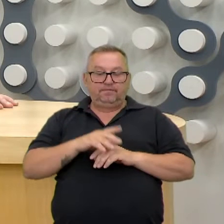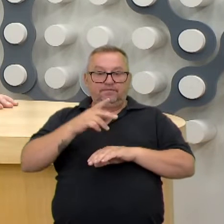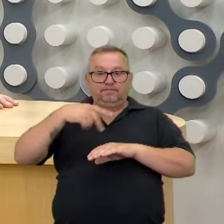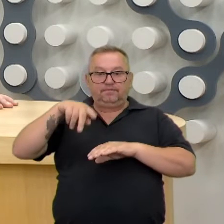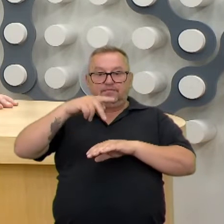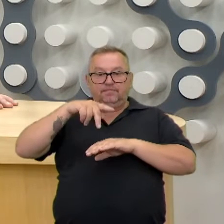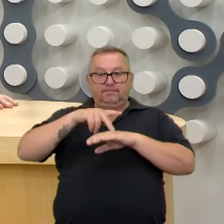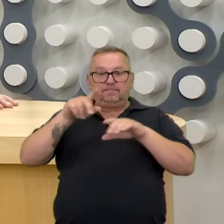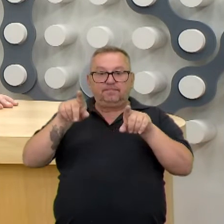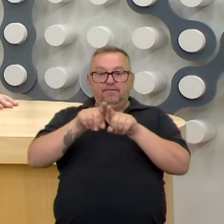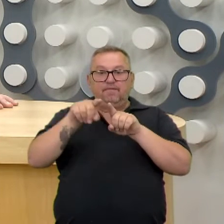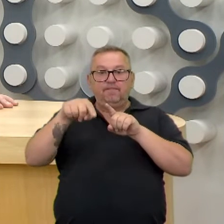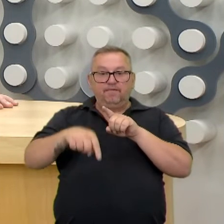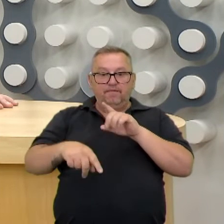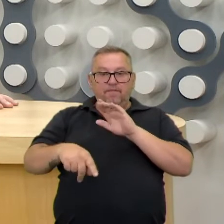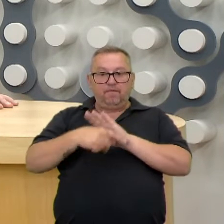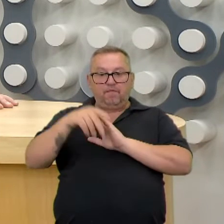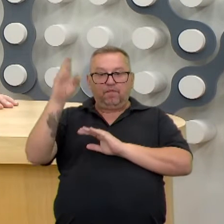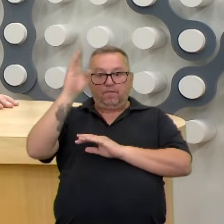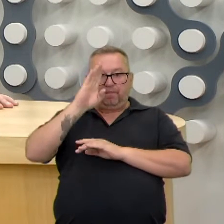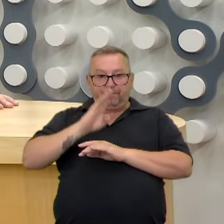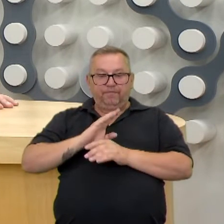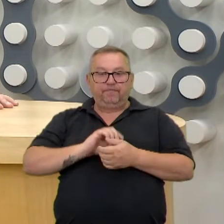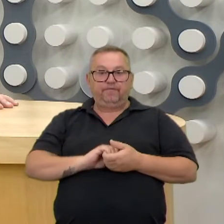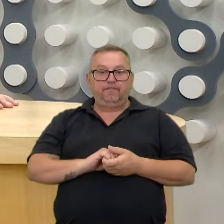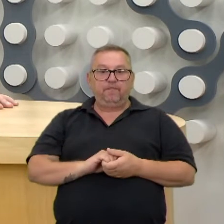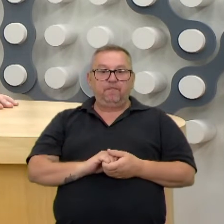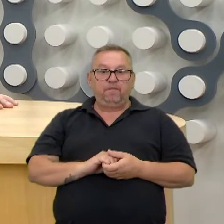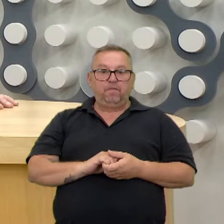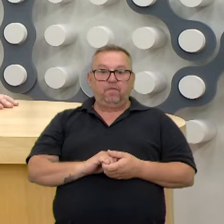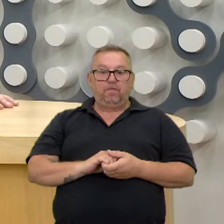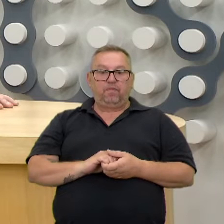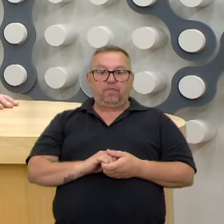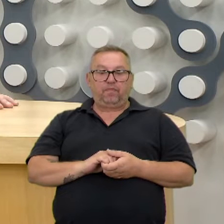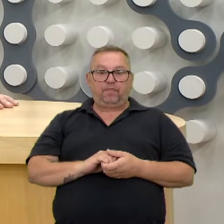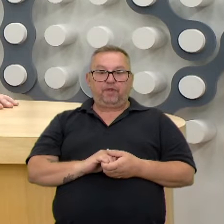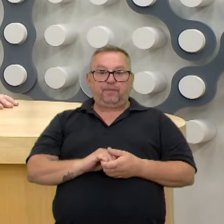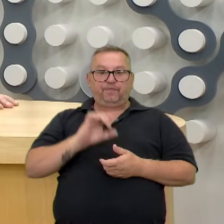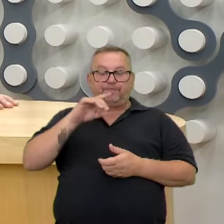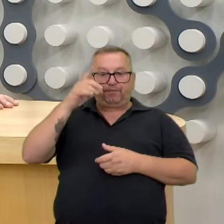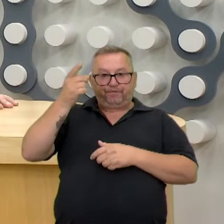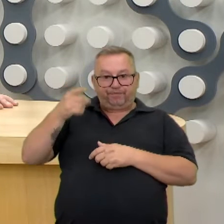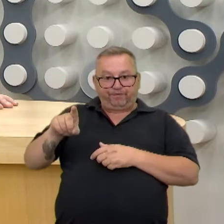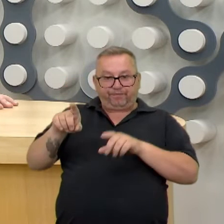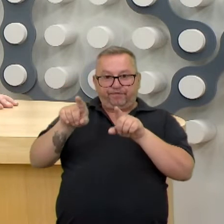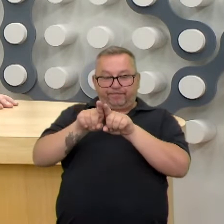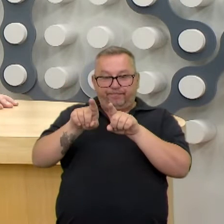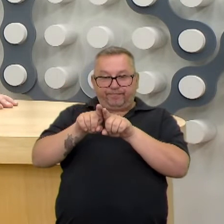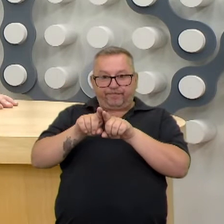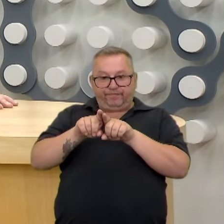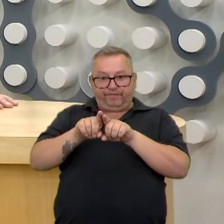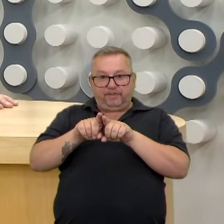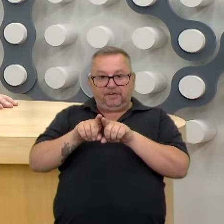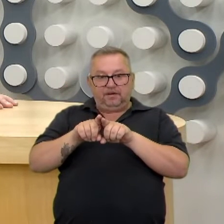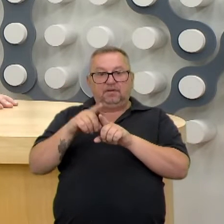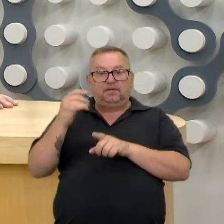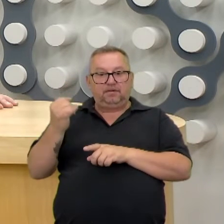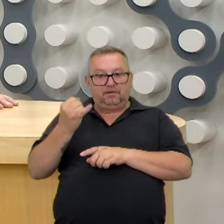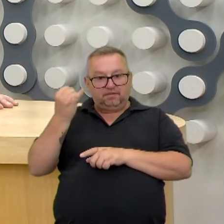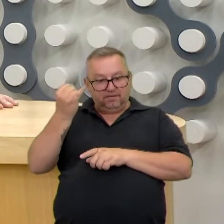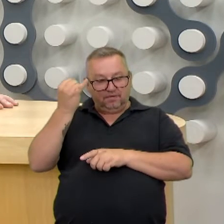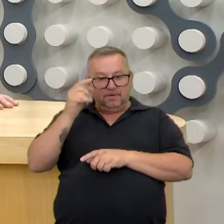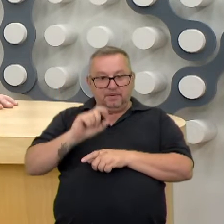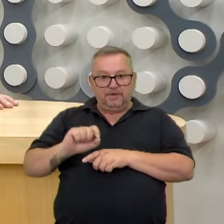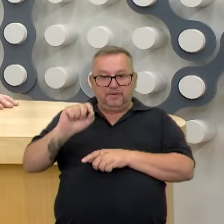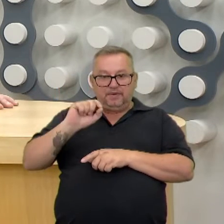países, inclusive aqui no Brasil, tá certo? E aí eu deixei por último, né, e não mais e tão